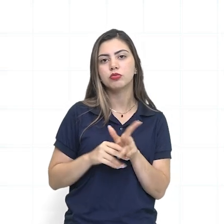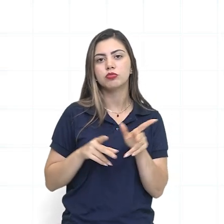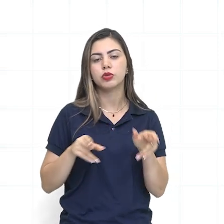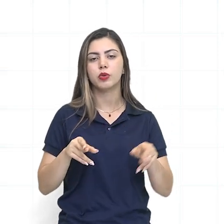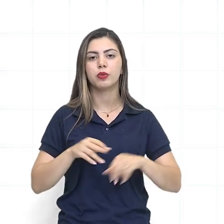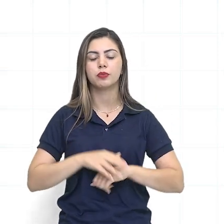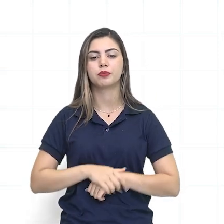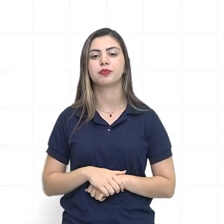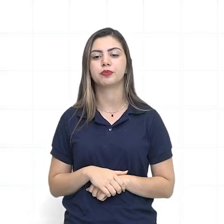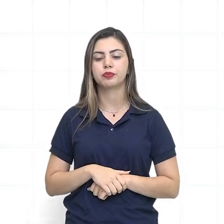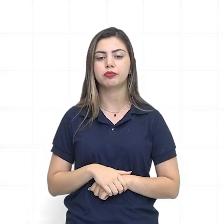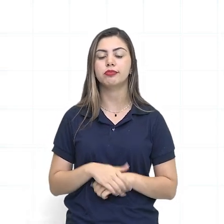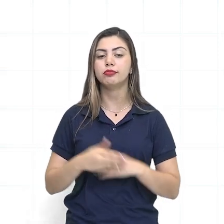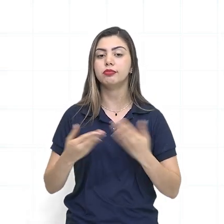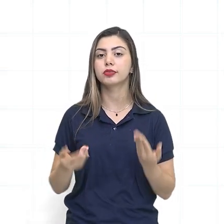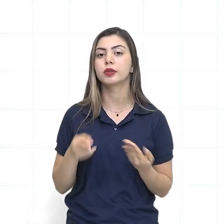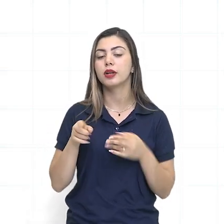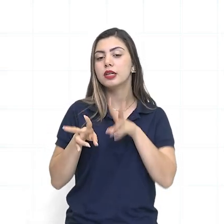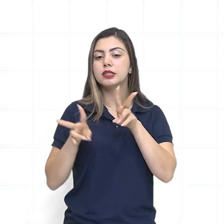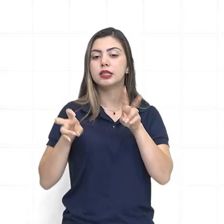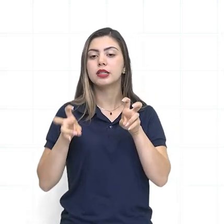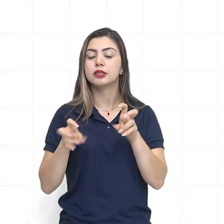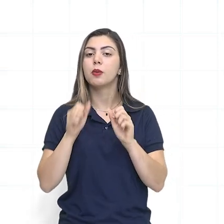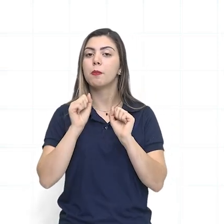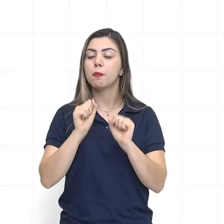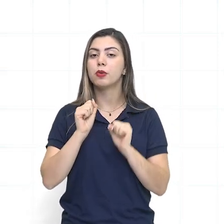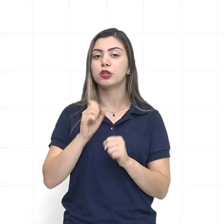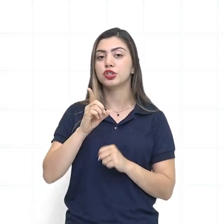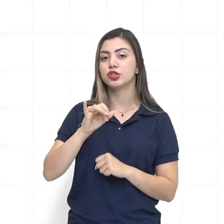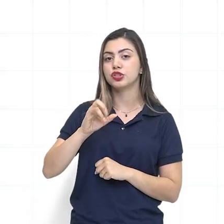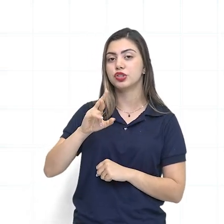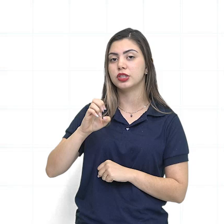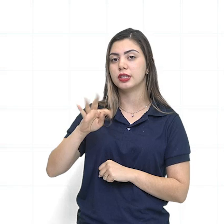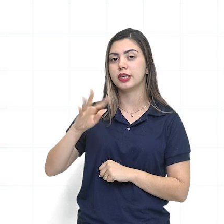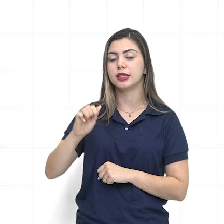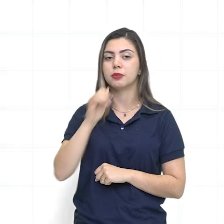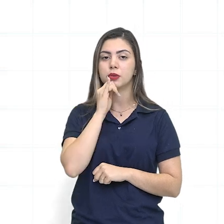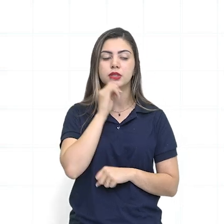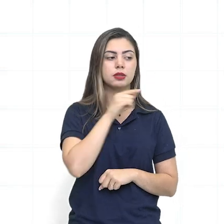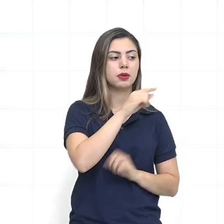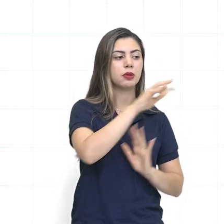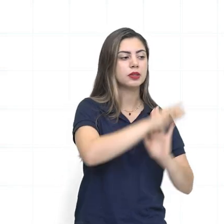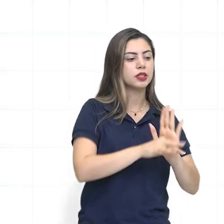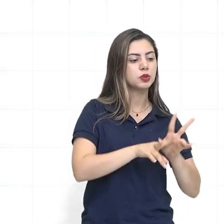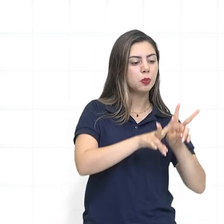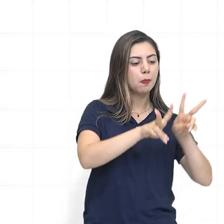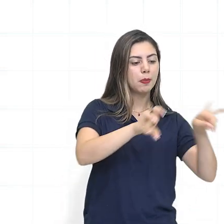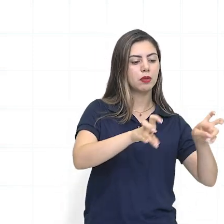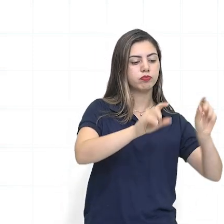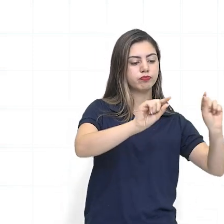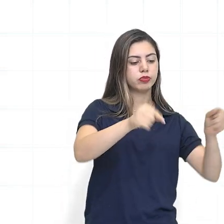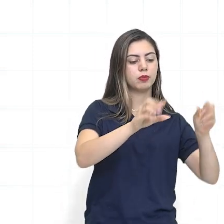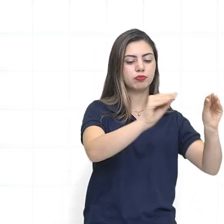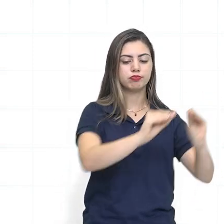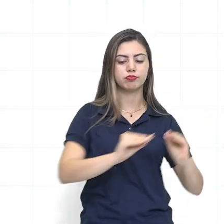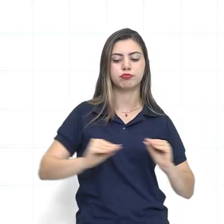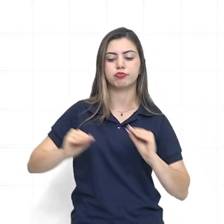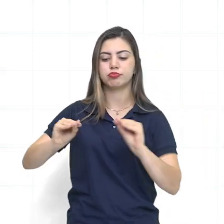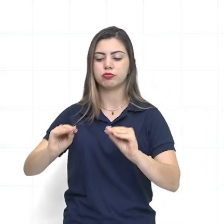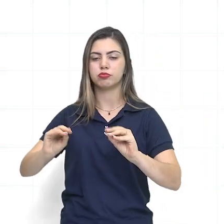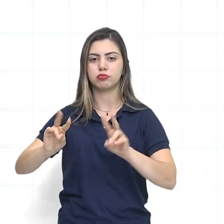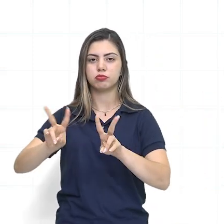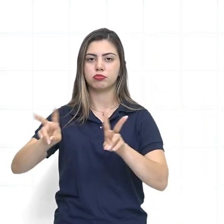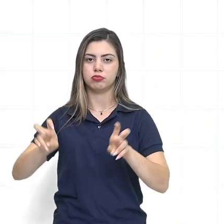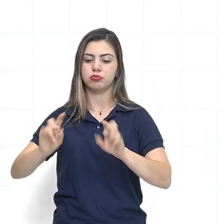texto. A citação pode ocorrer de forma direta, quando se copia o trecho na íntegra e destaca entre